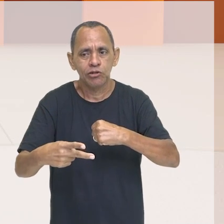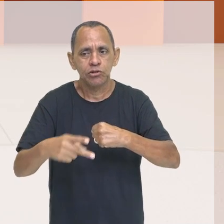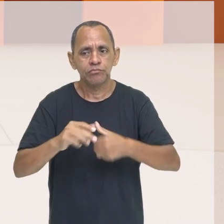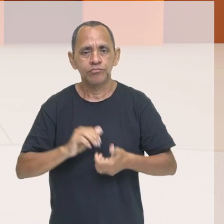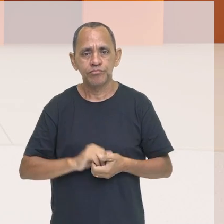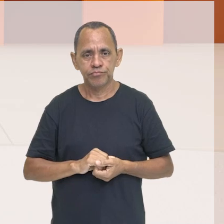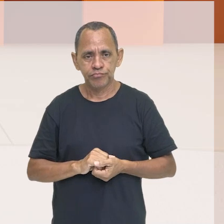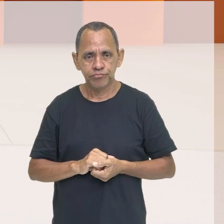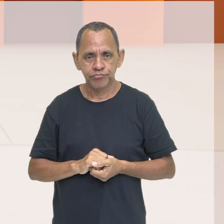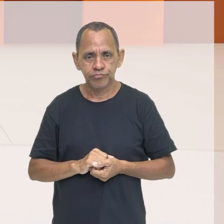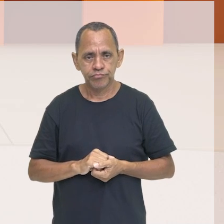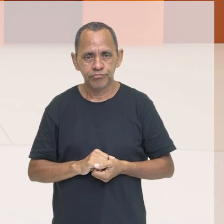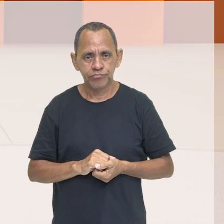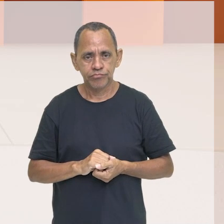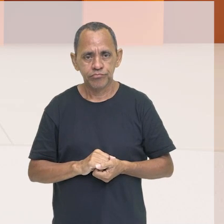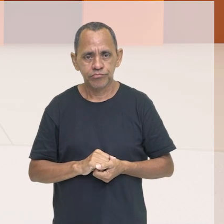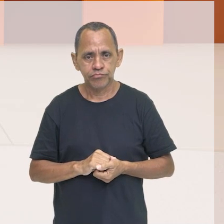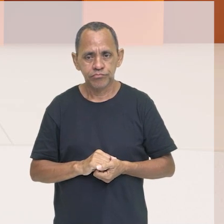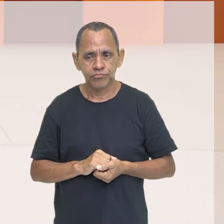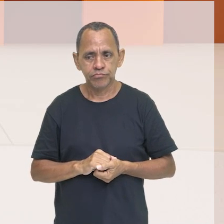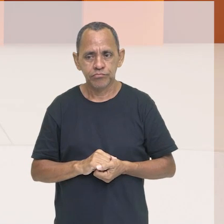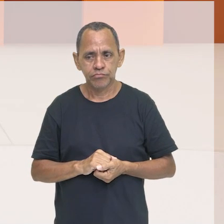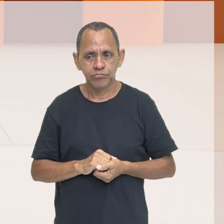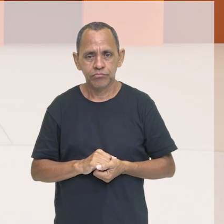um sujeito que tem direitos e deveres.